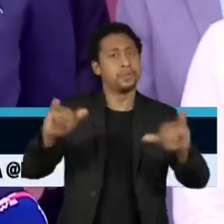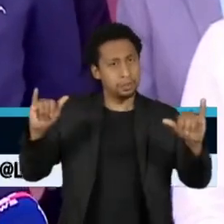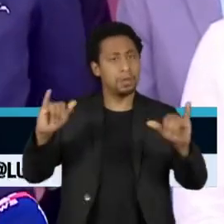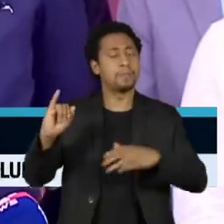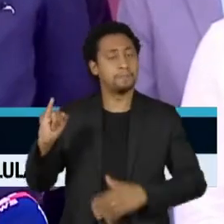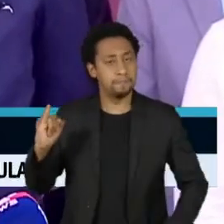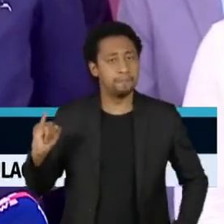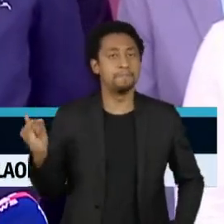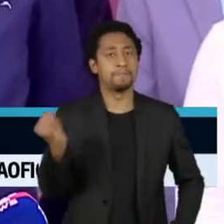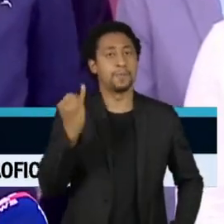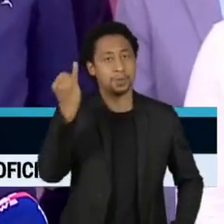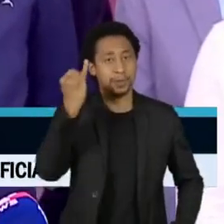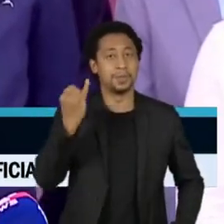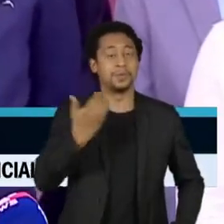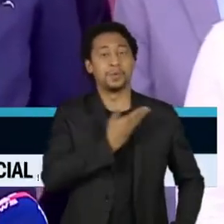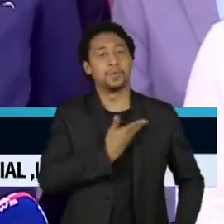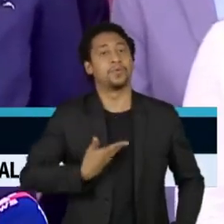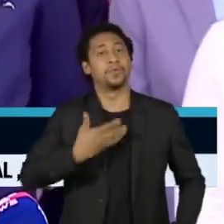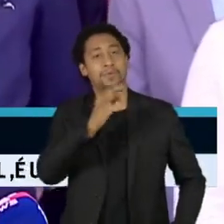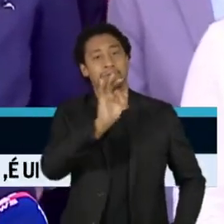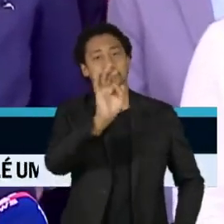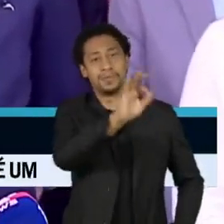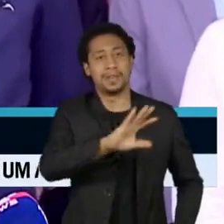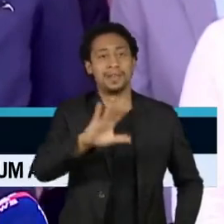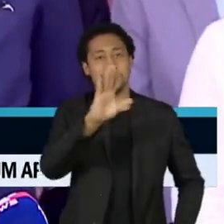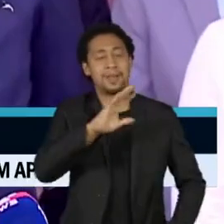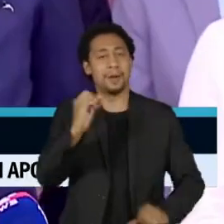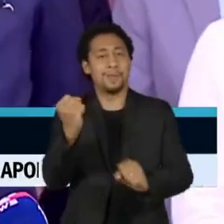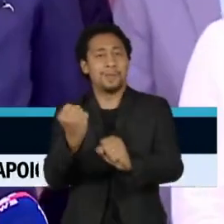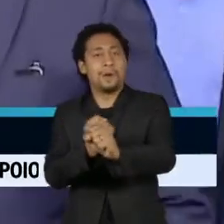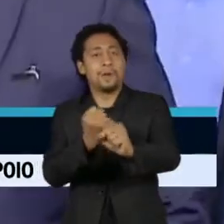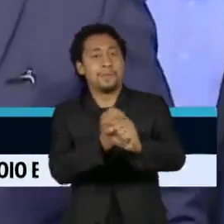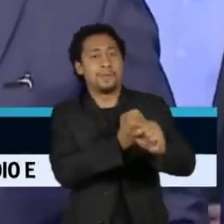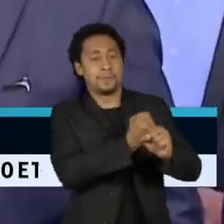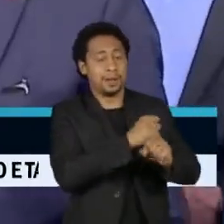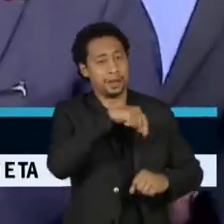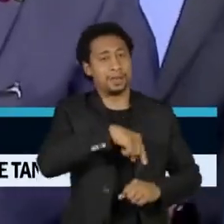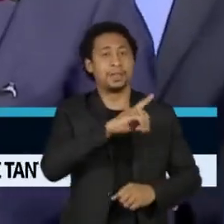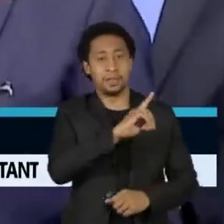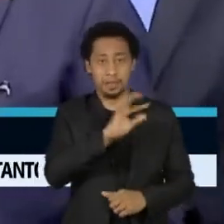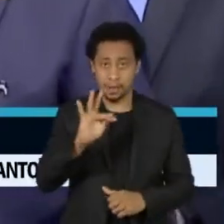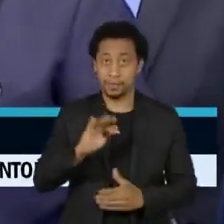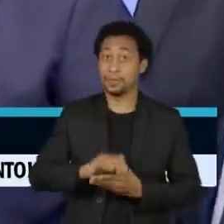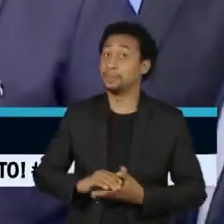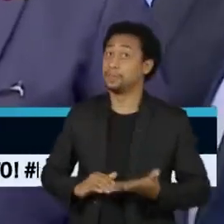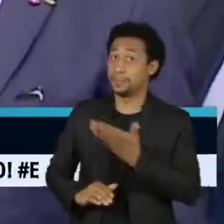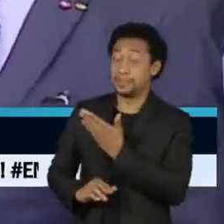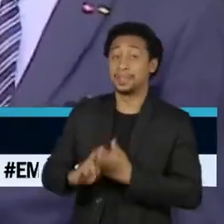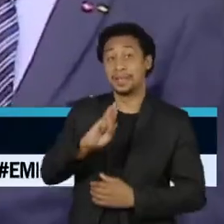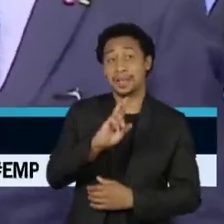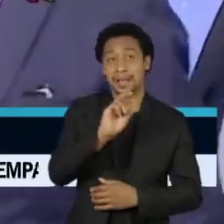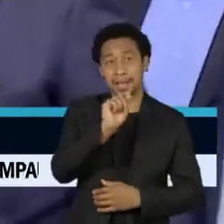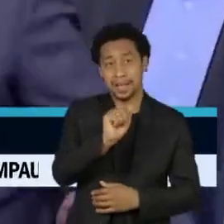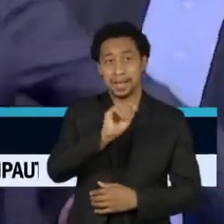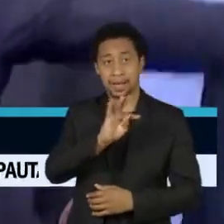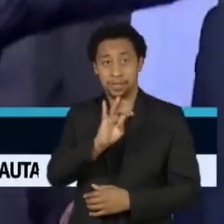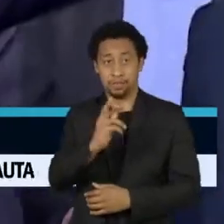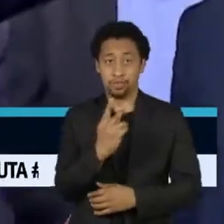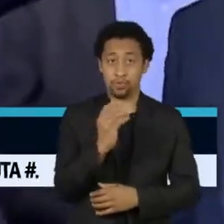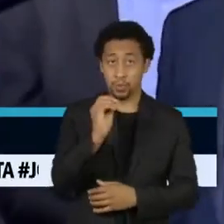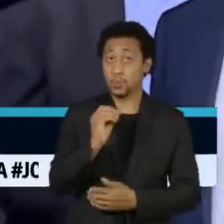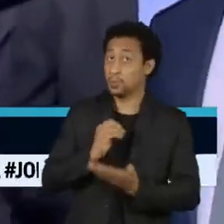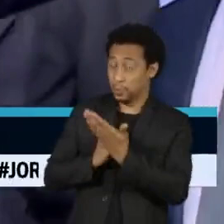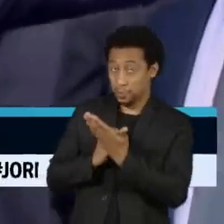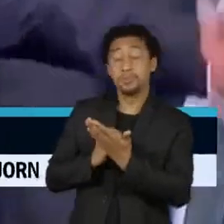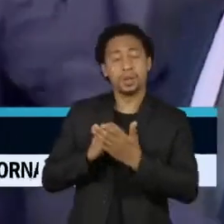importância do governo federal na realização das grandes obras aqui no Distrito Federal. Ratinho Júnior, do Paraná, prometeu articular o apoio